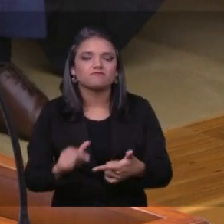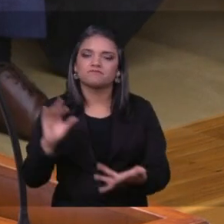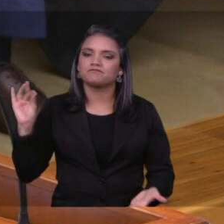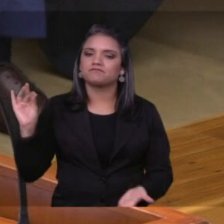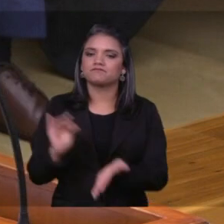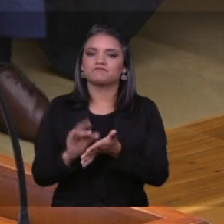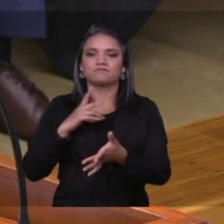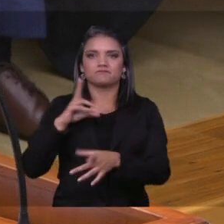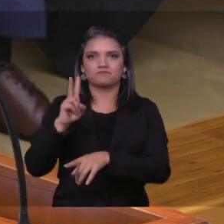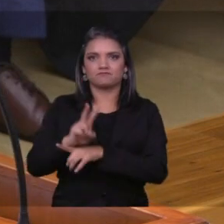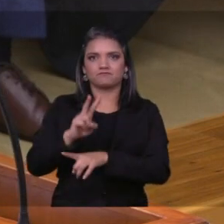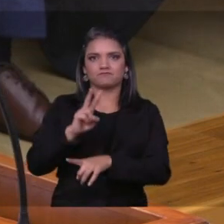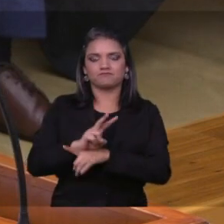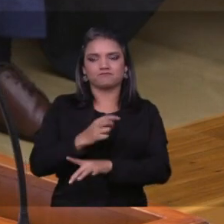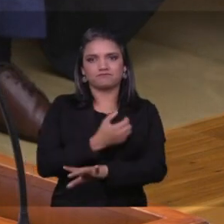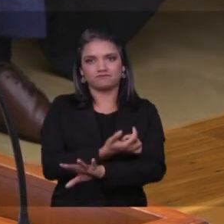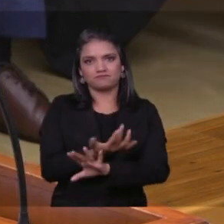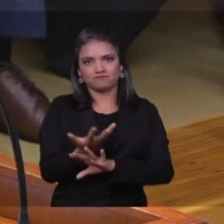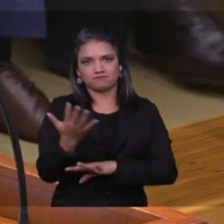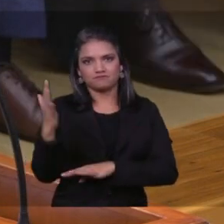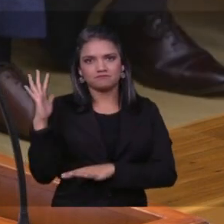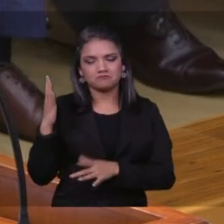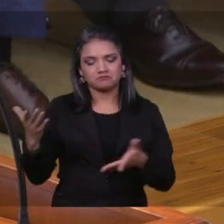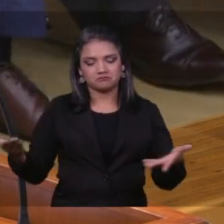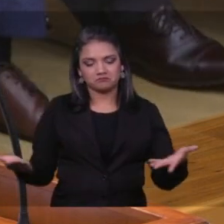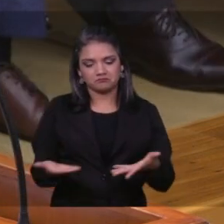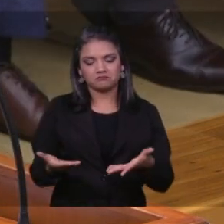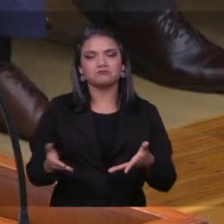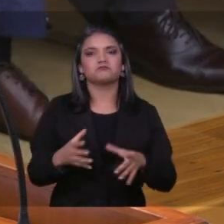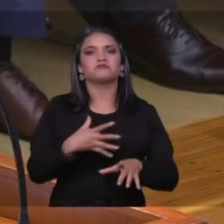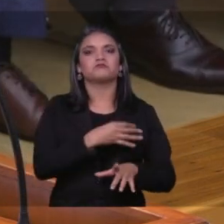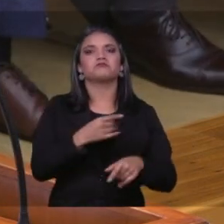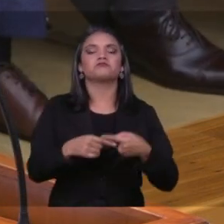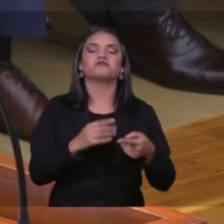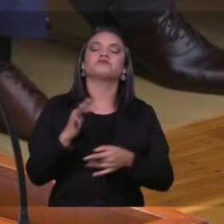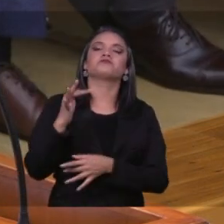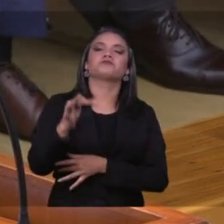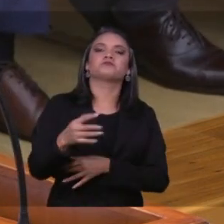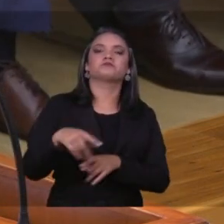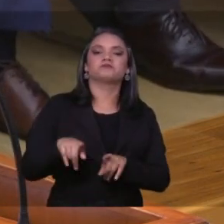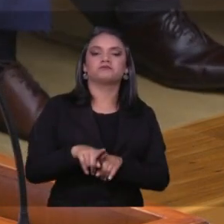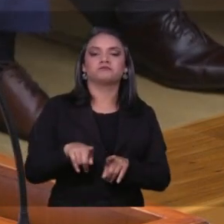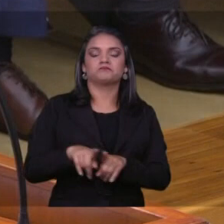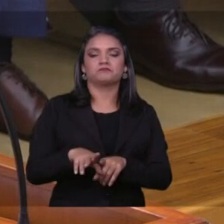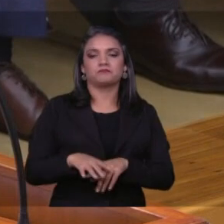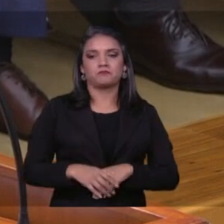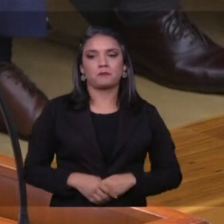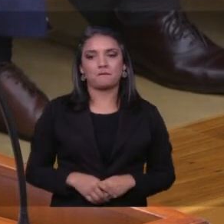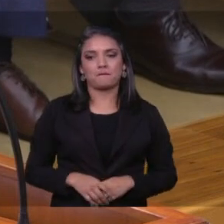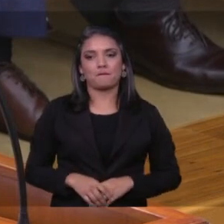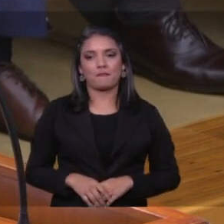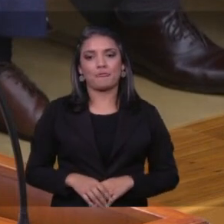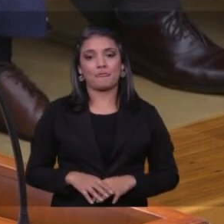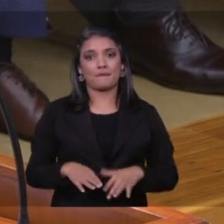A preservação do meio ambiente para as atuais e futuras gerações. E é nesse sentido, excelências, que nos cabe ressaltar que, desde o início do